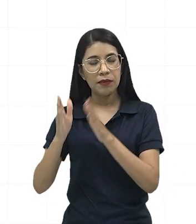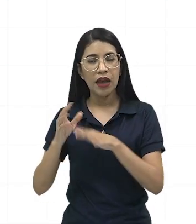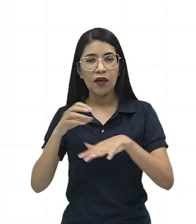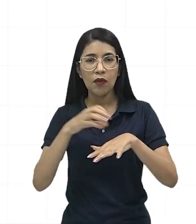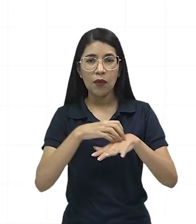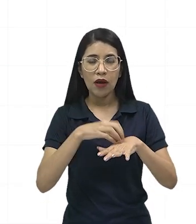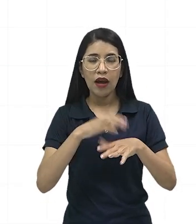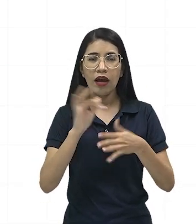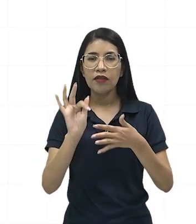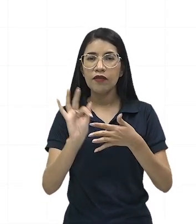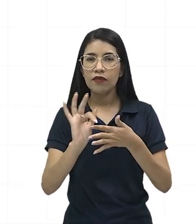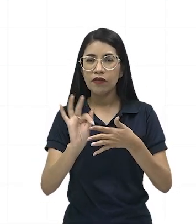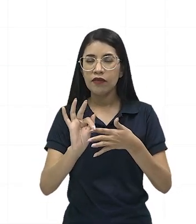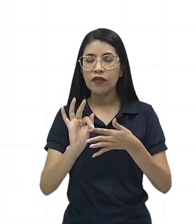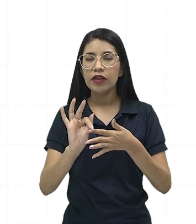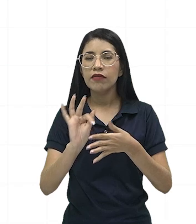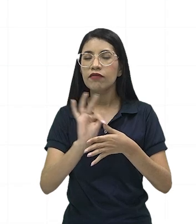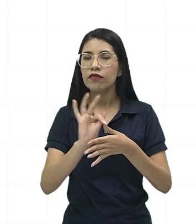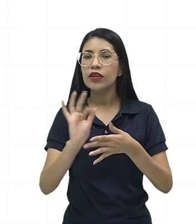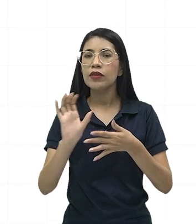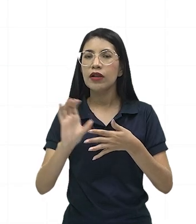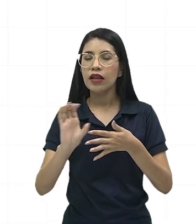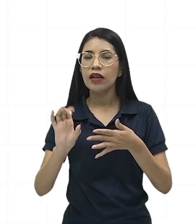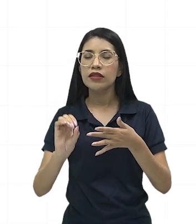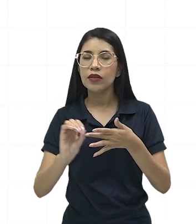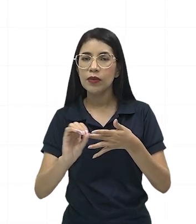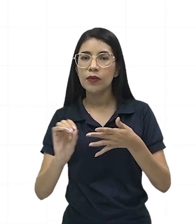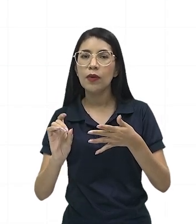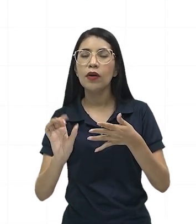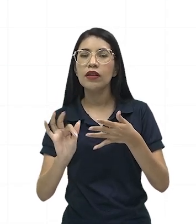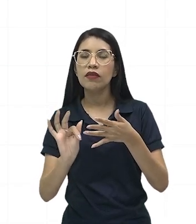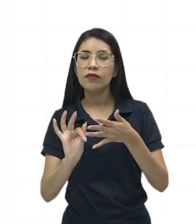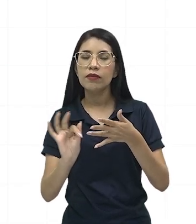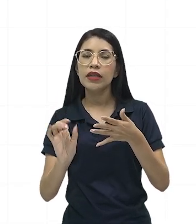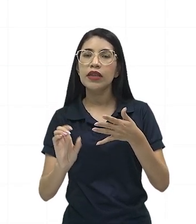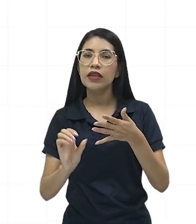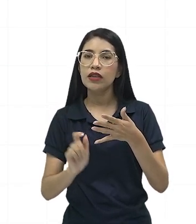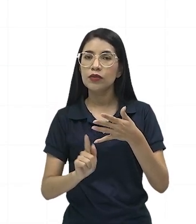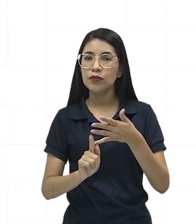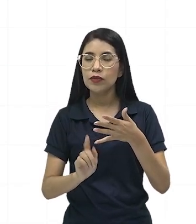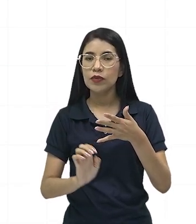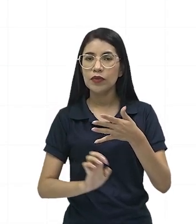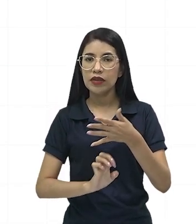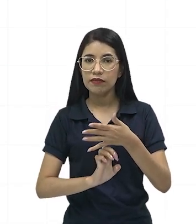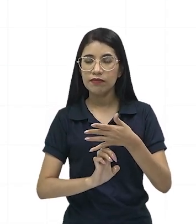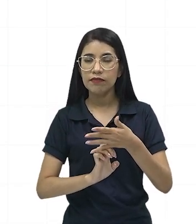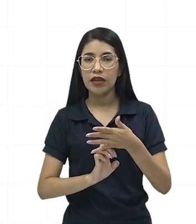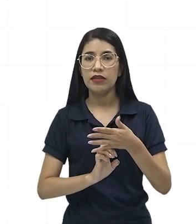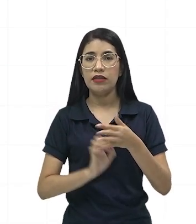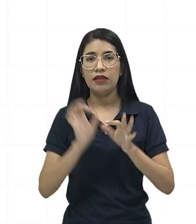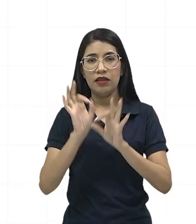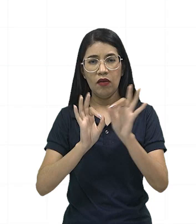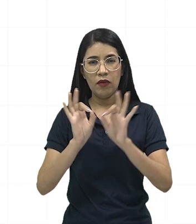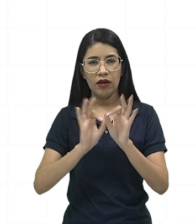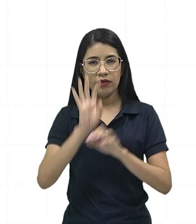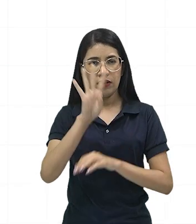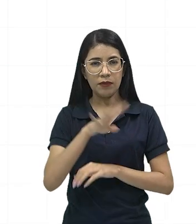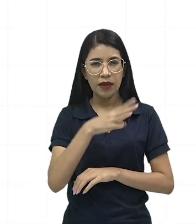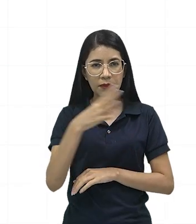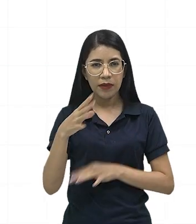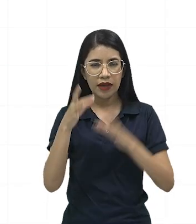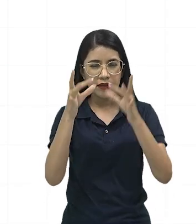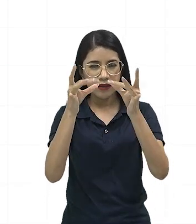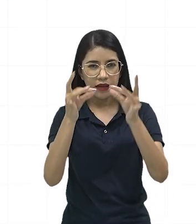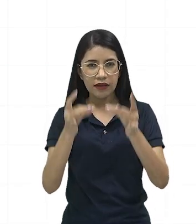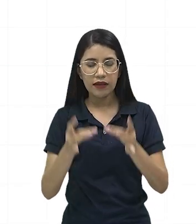reino, filo, na classe, na ordem, na família, no gênero e, por fim, a espécie. Então, mais uma vez,